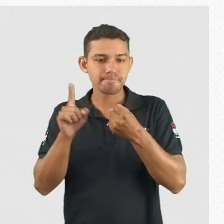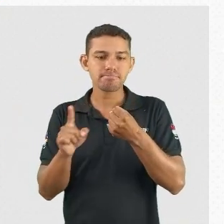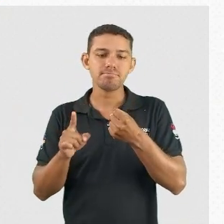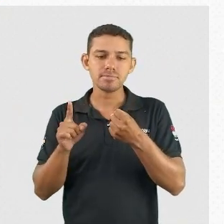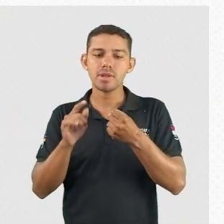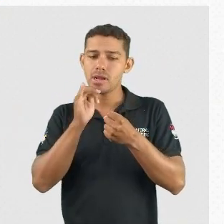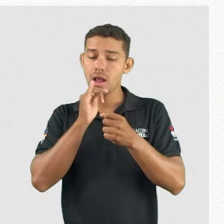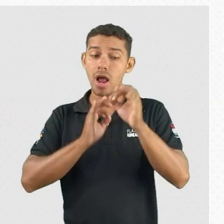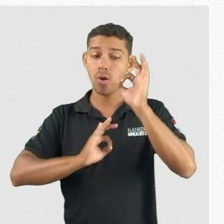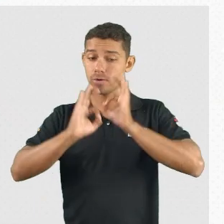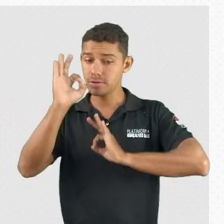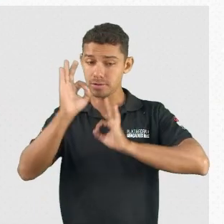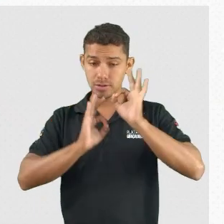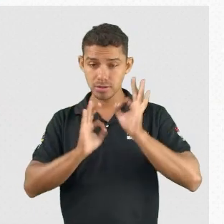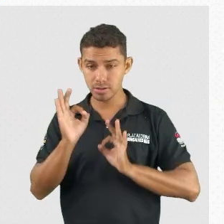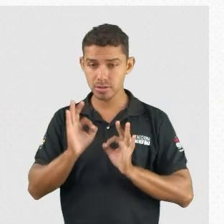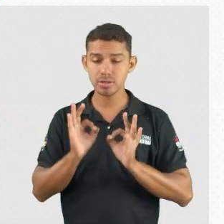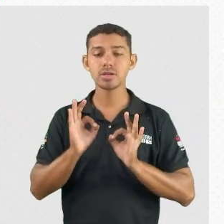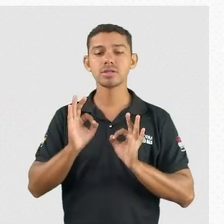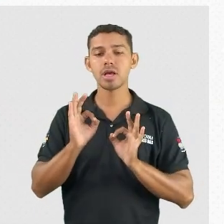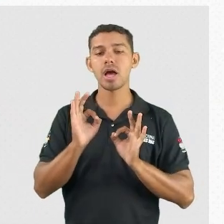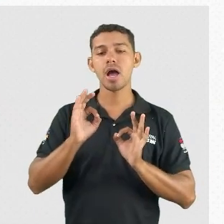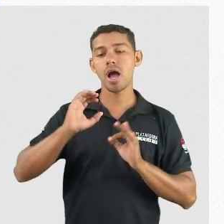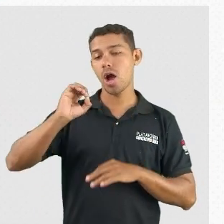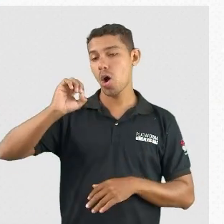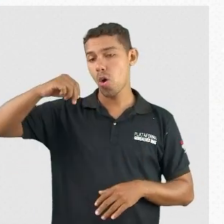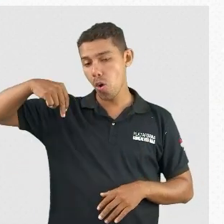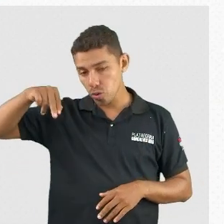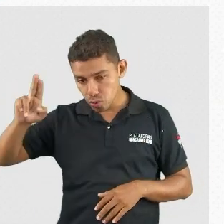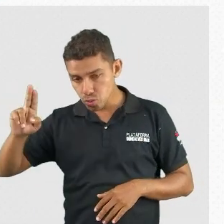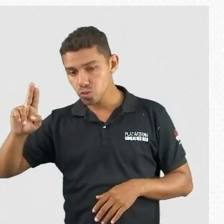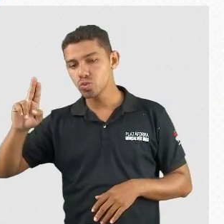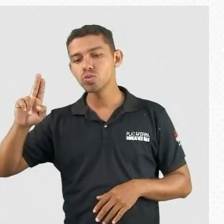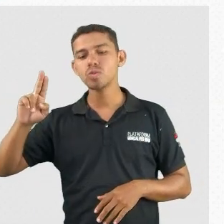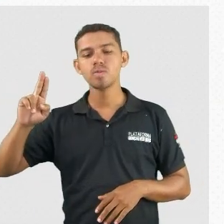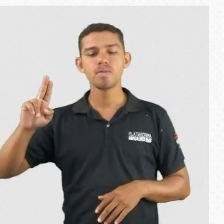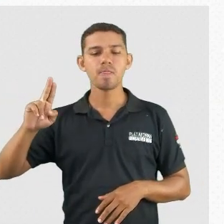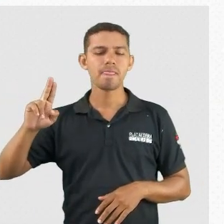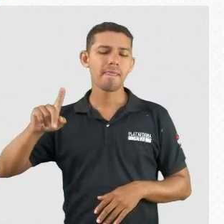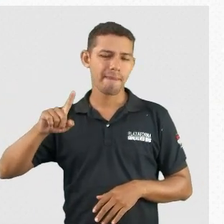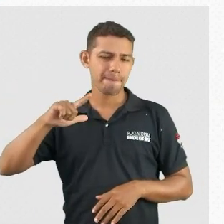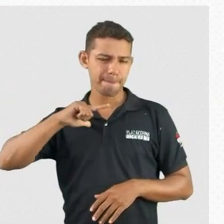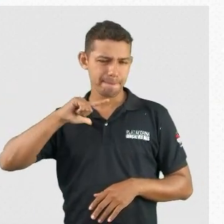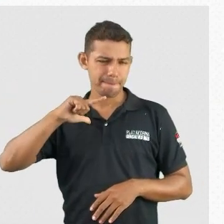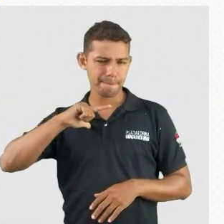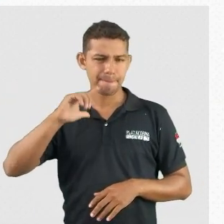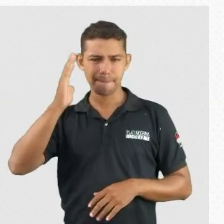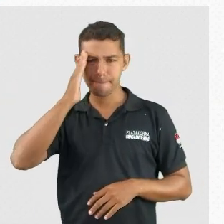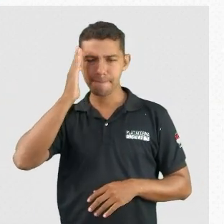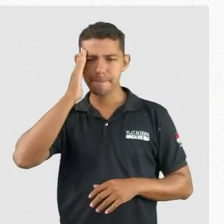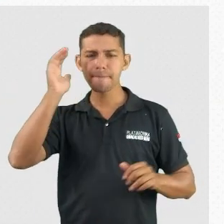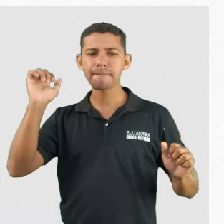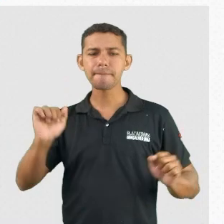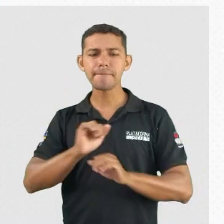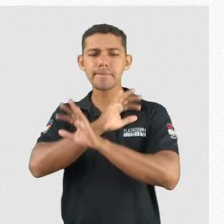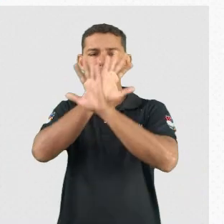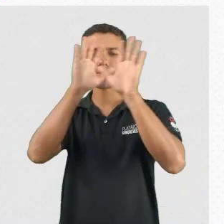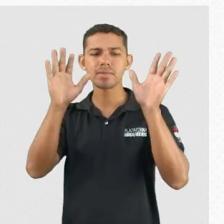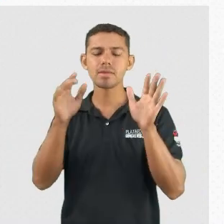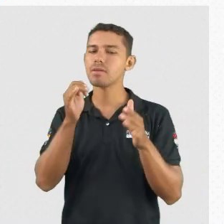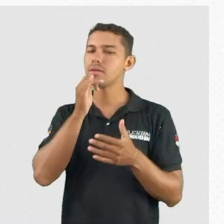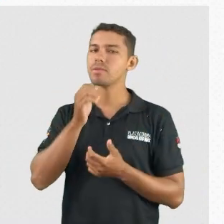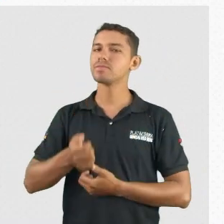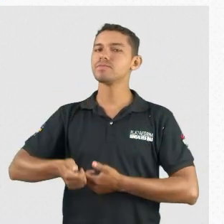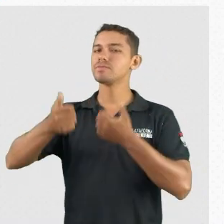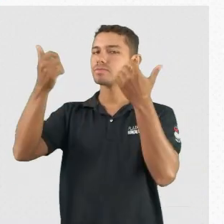fomentada pela Organização das Nações Unidas, a ONU, né? E a ONU traz muito essa compreensão aí nos países que